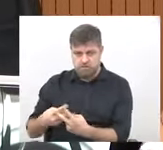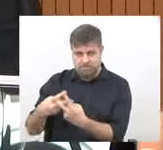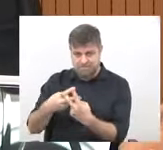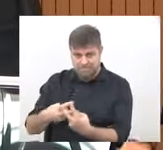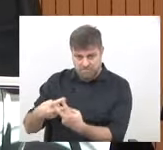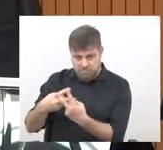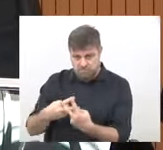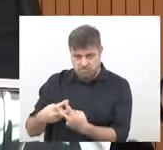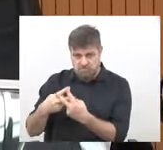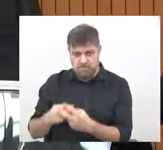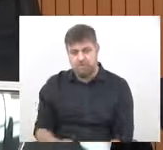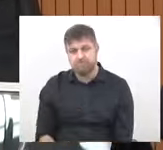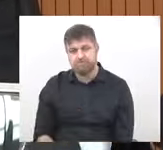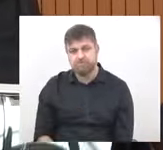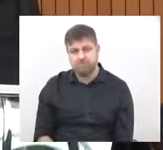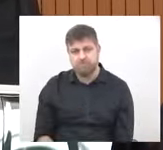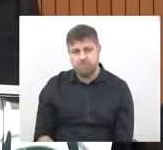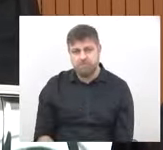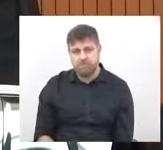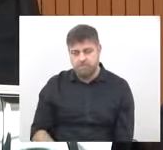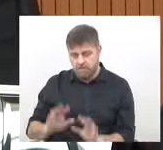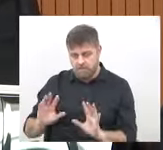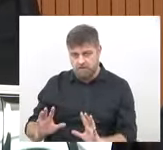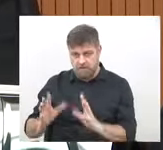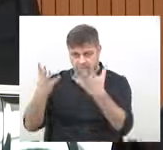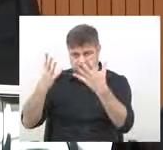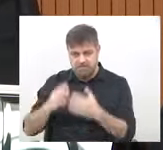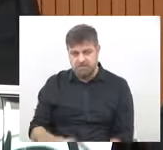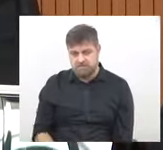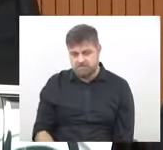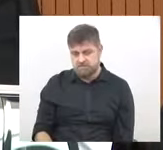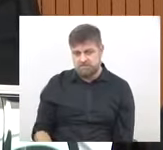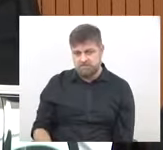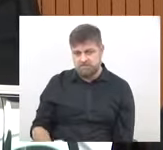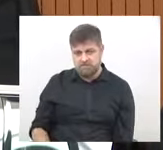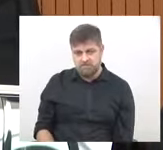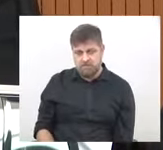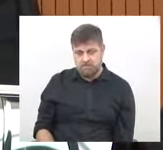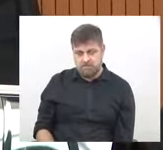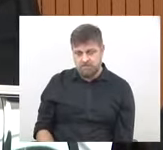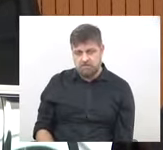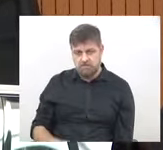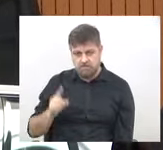número 517, pela celebração do 21º de fundação,